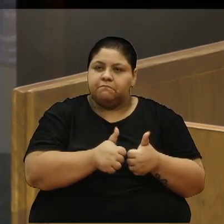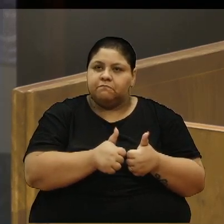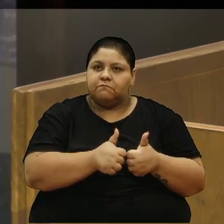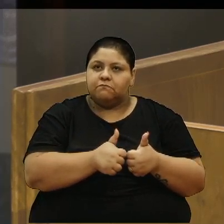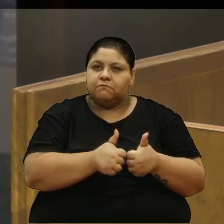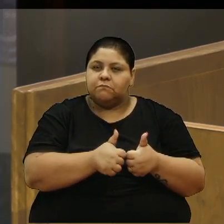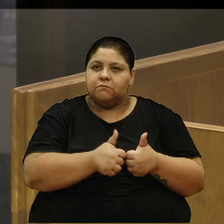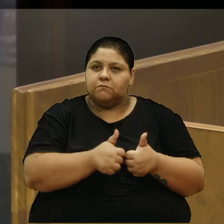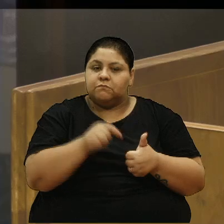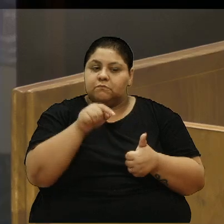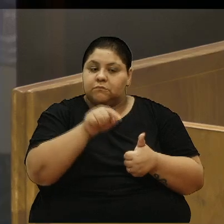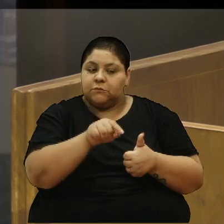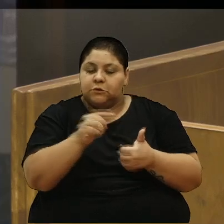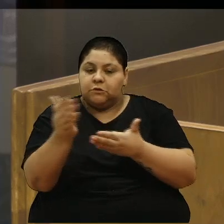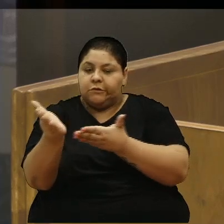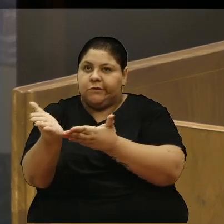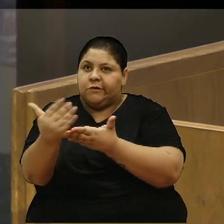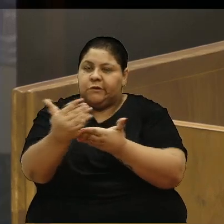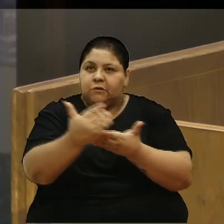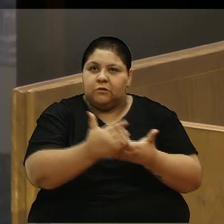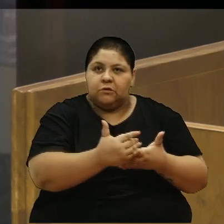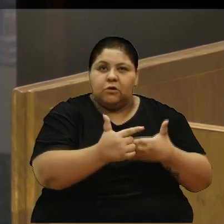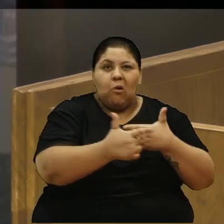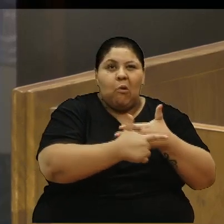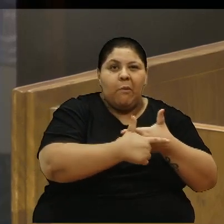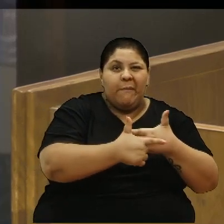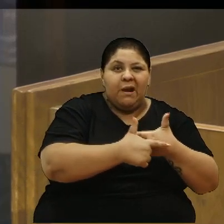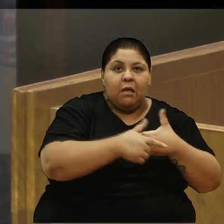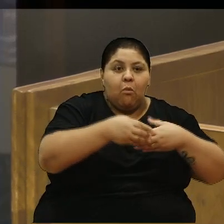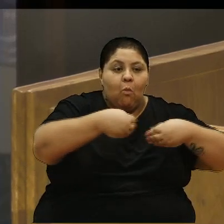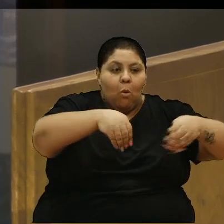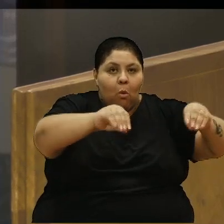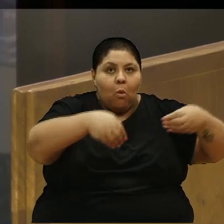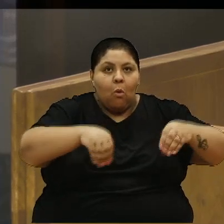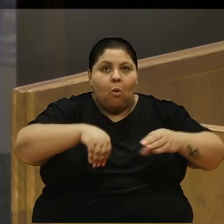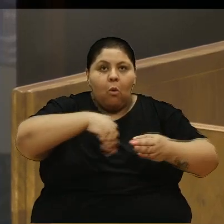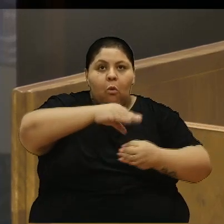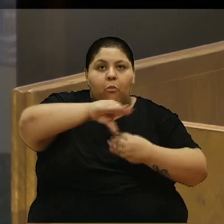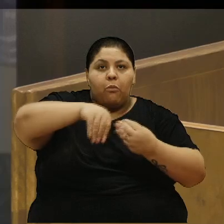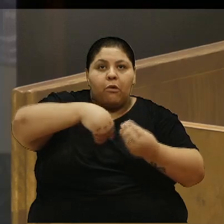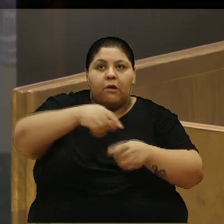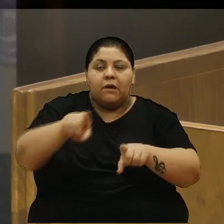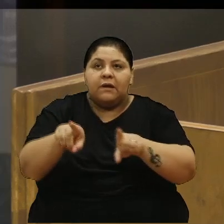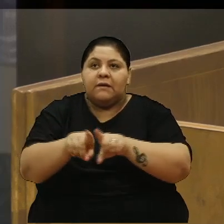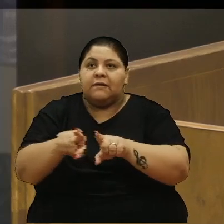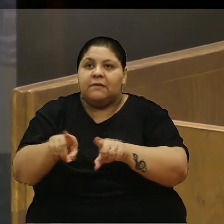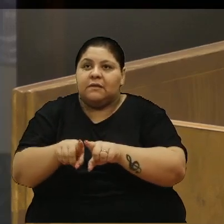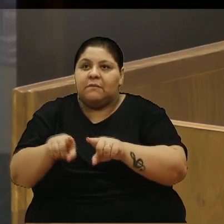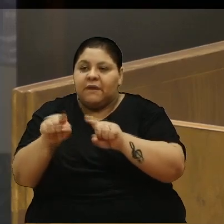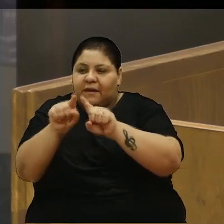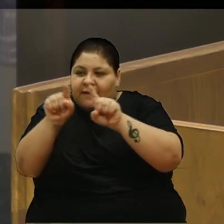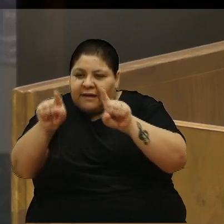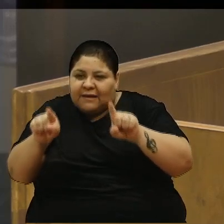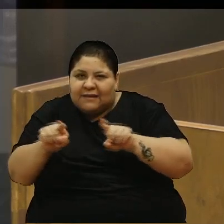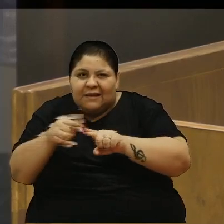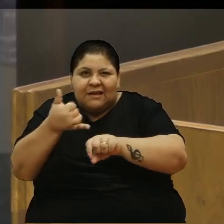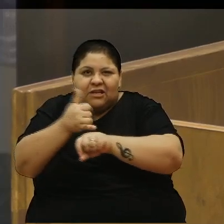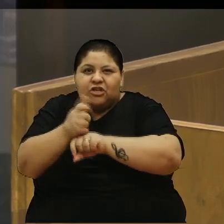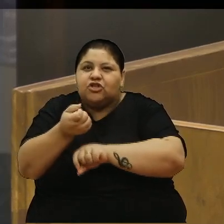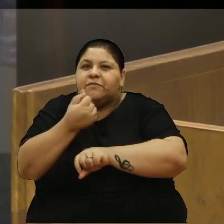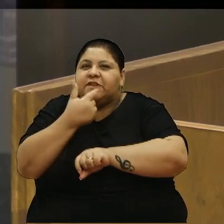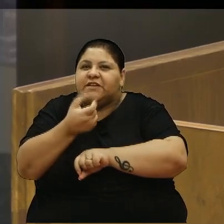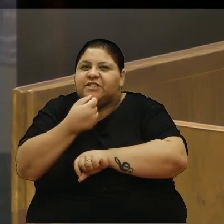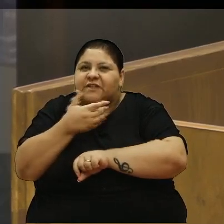onde são coletados, né, o papelão, o plástico e as cartelinhas de medicamento. E